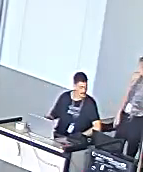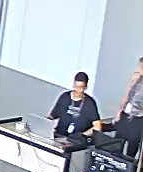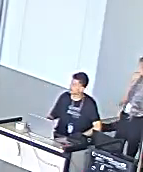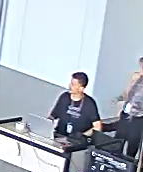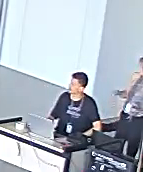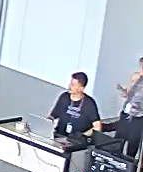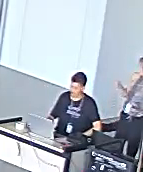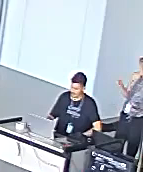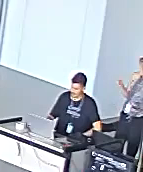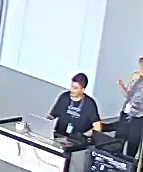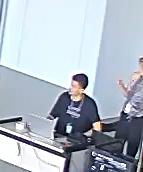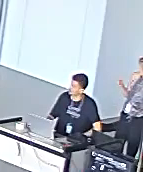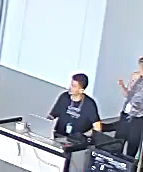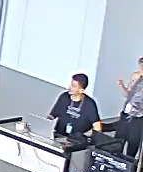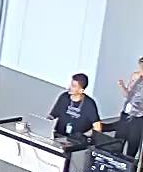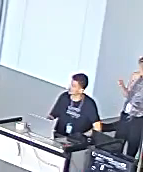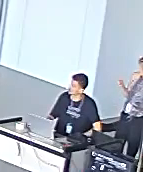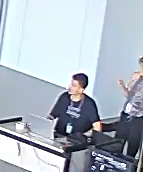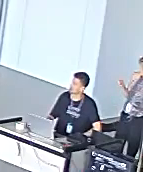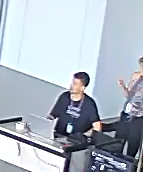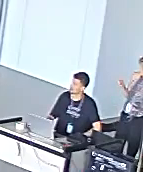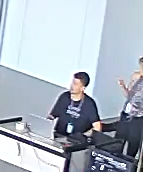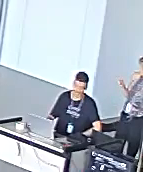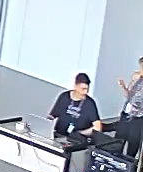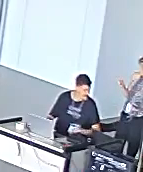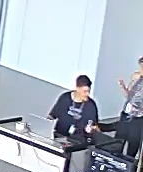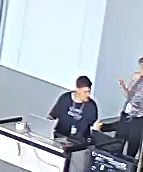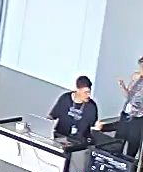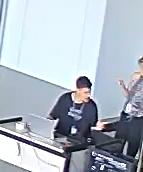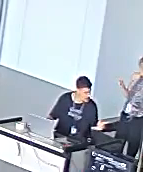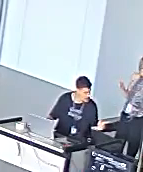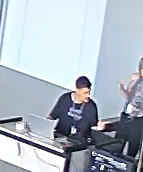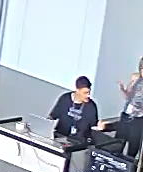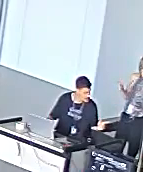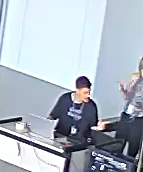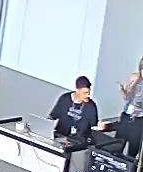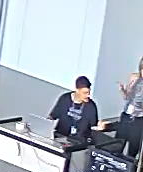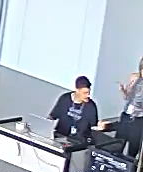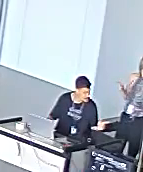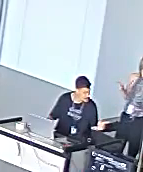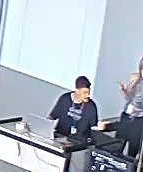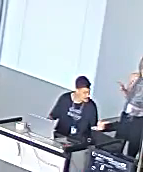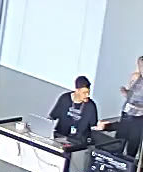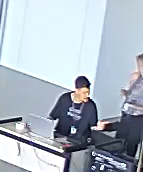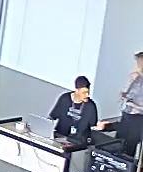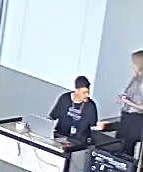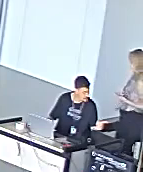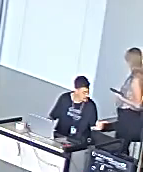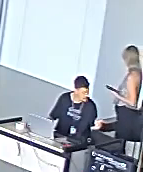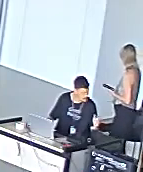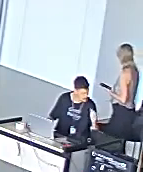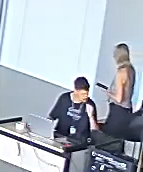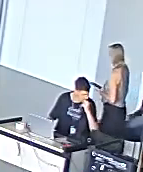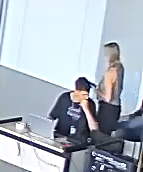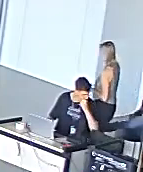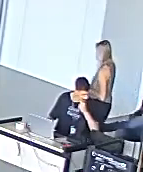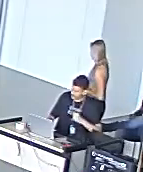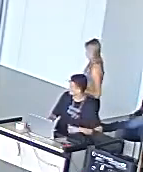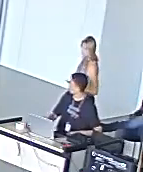Ana Lúcia de Oliveira, presidente do Conselho Estadual de Defesa de Direitos da Pessoa